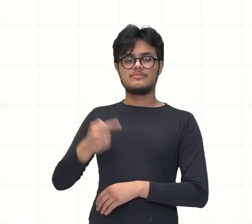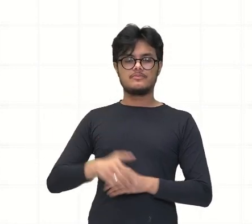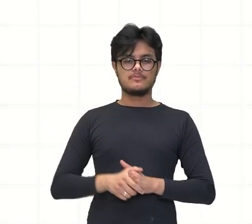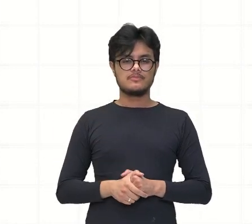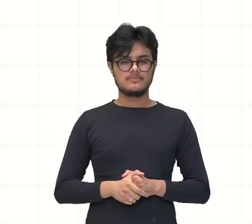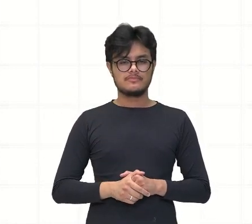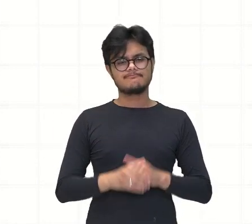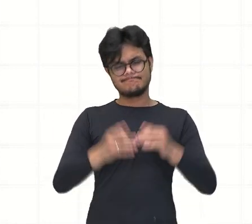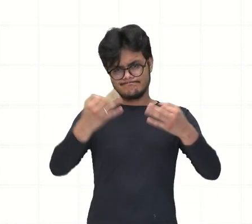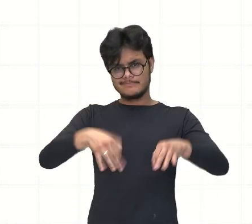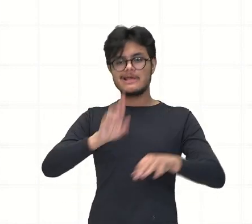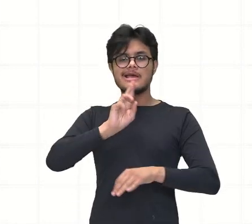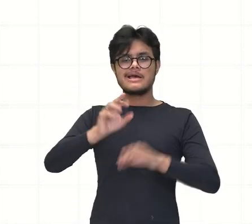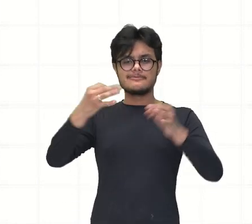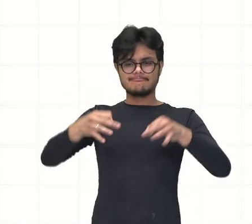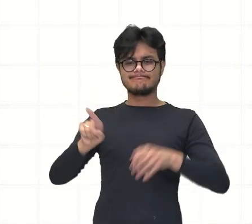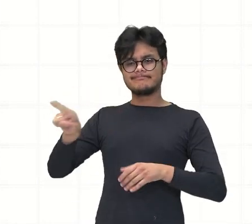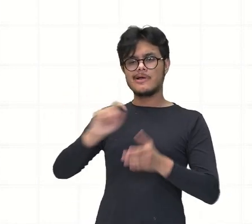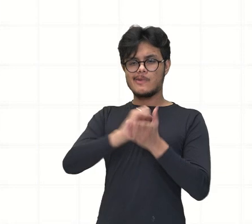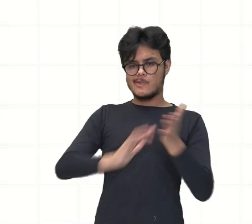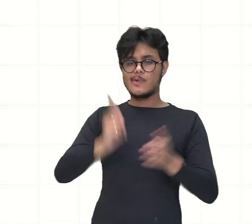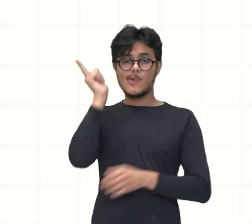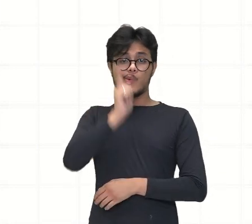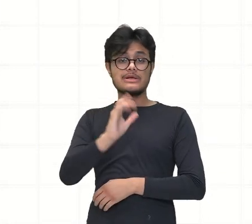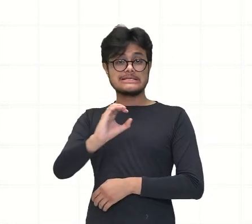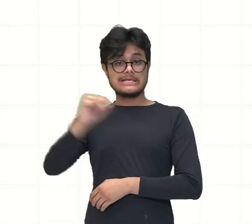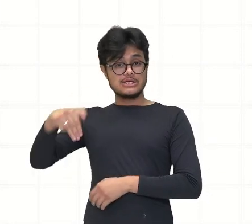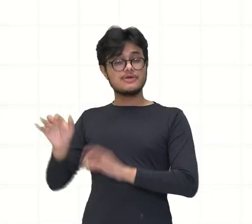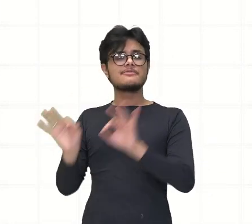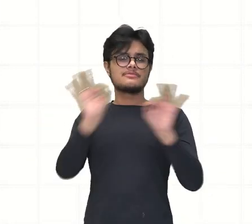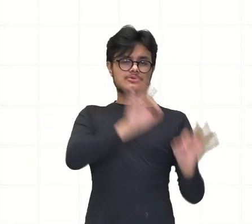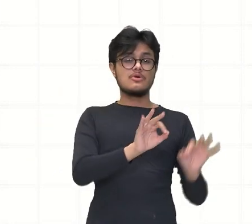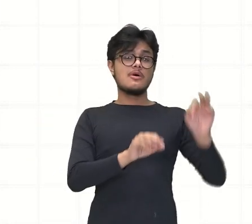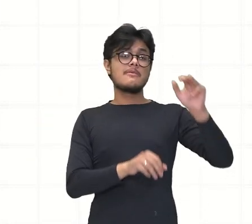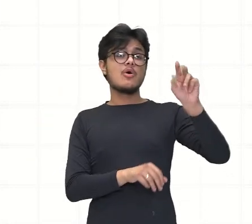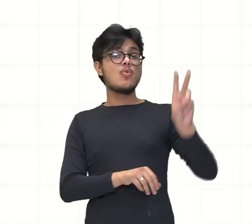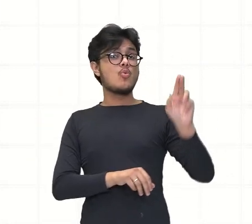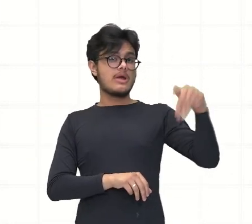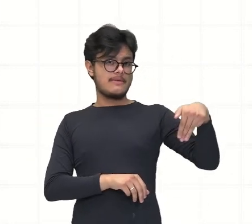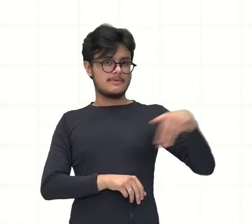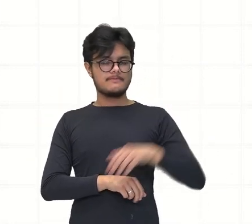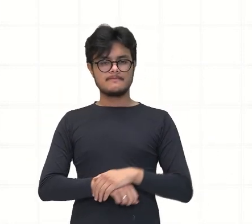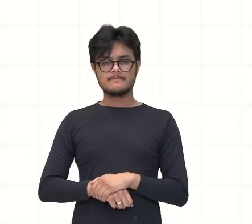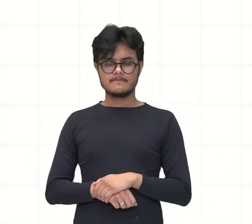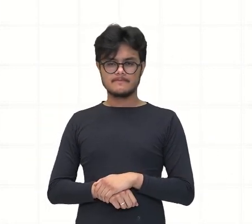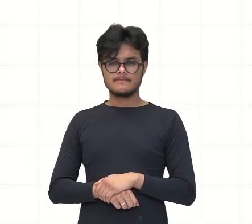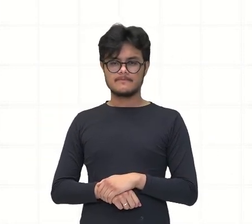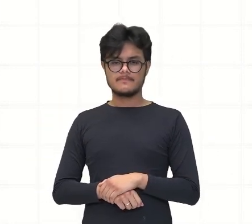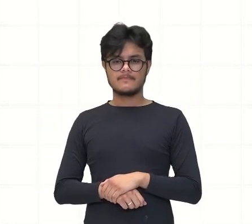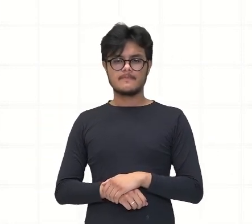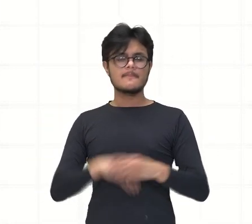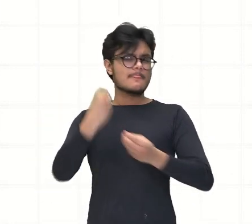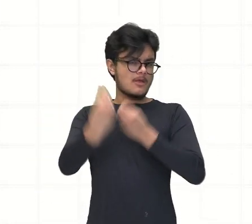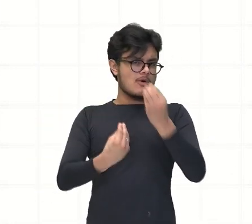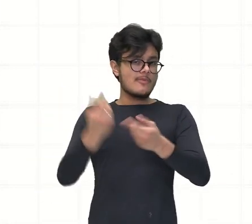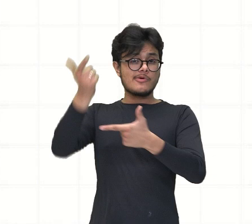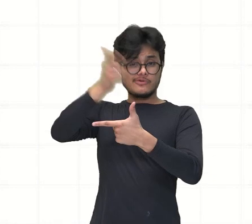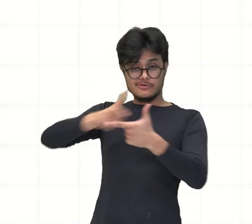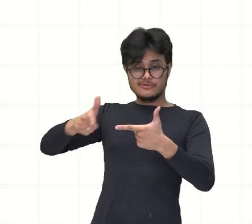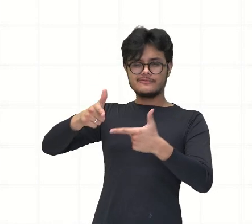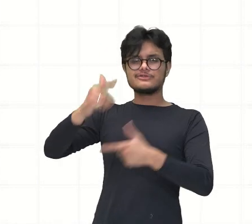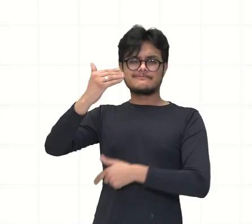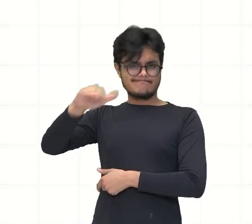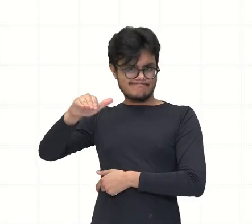essa daí foi, né, como transformar de centímetros para micrômetros e também como trabalhar com unidades